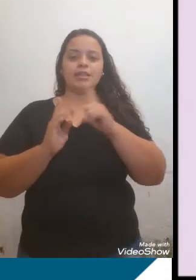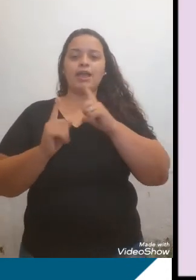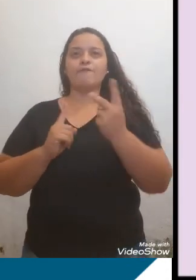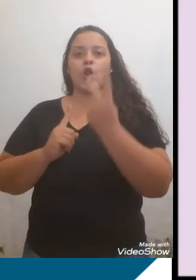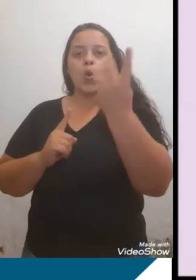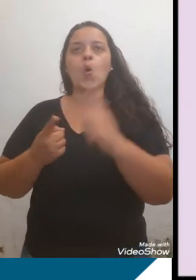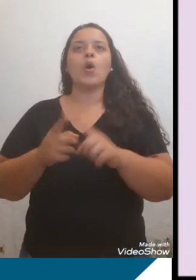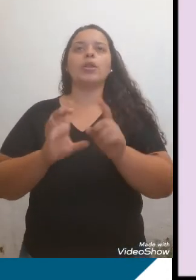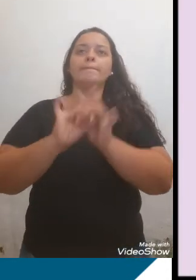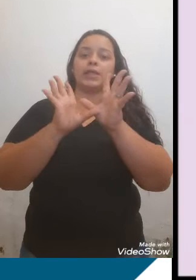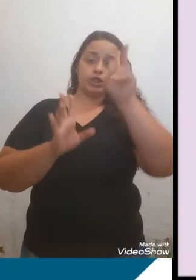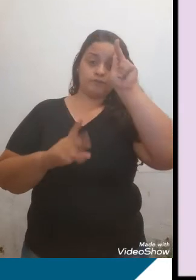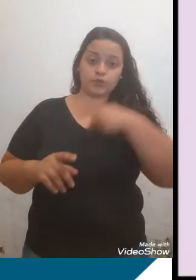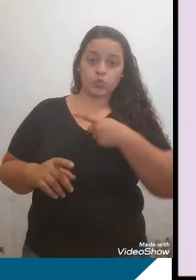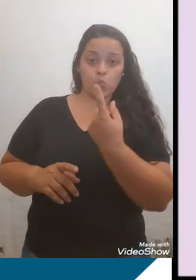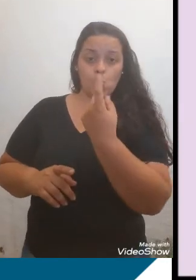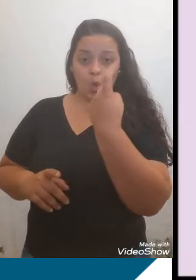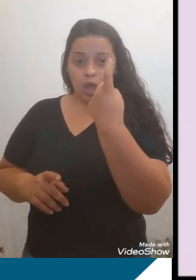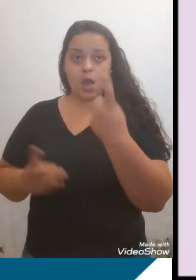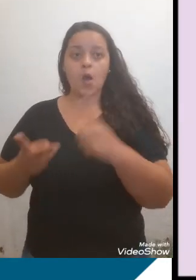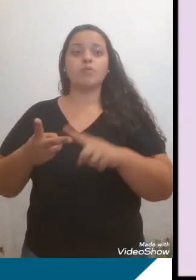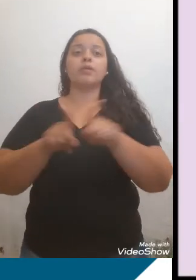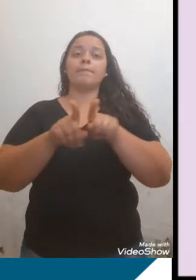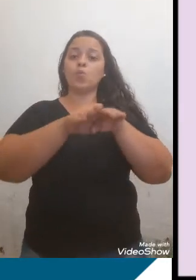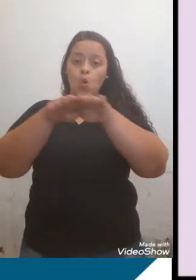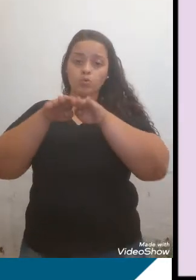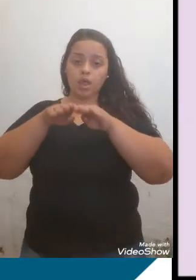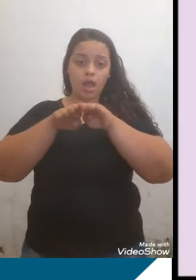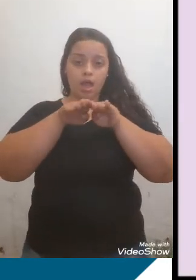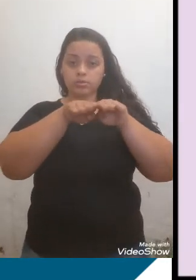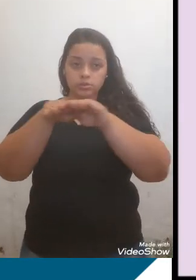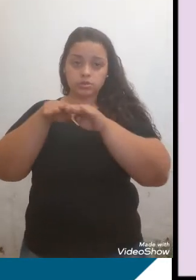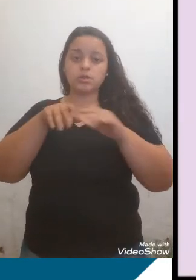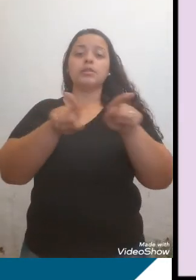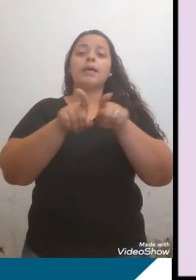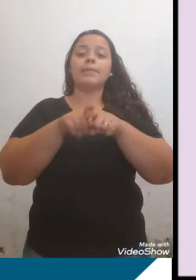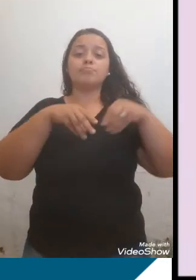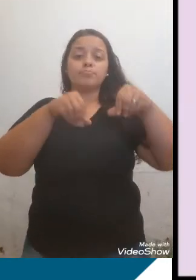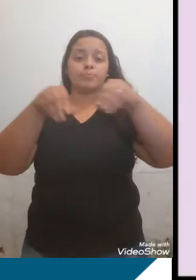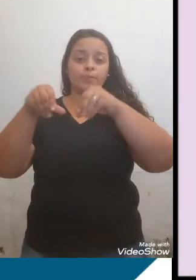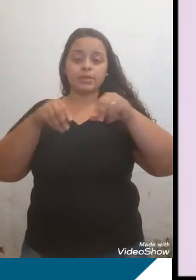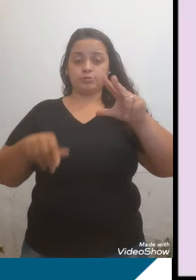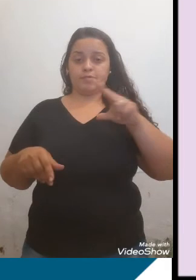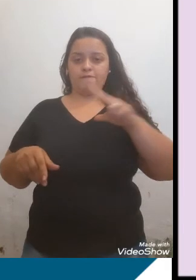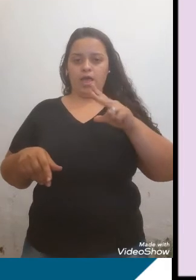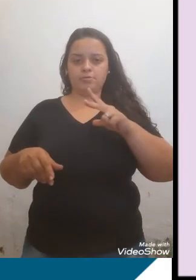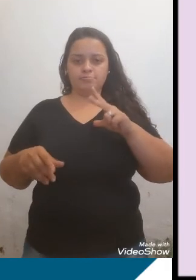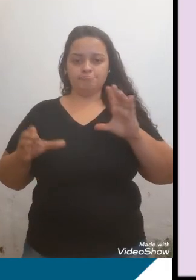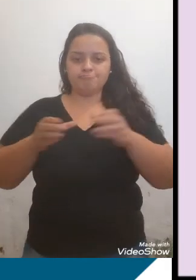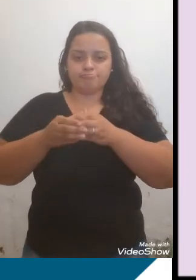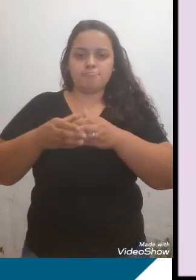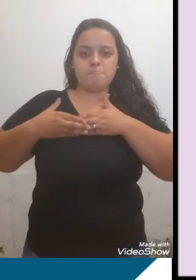valores como a liberdade individual, igualdade civil e a propriedade privada, que são valores fundamentais para a